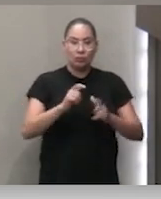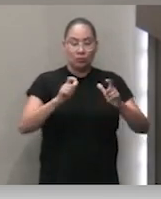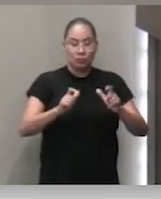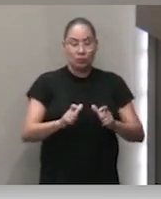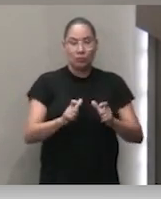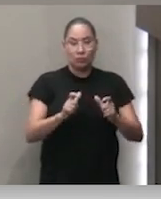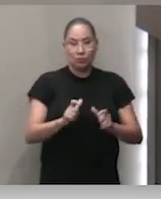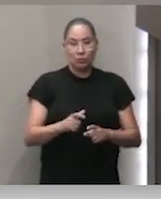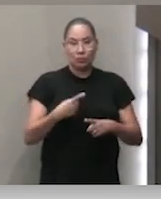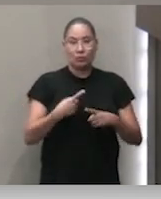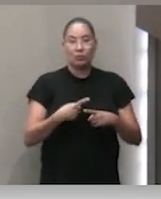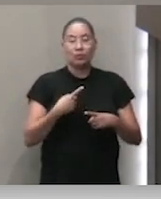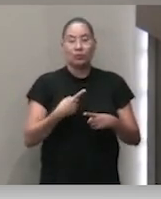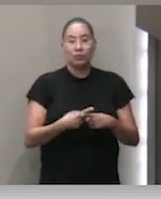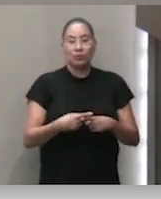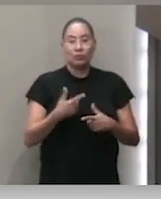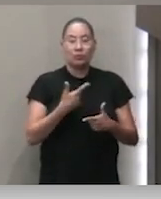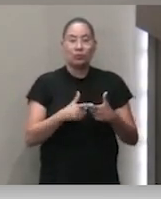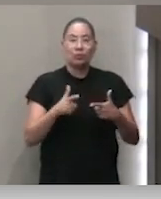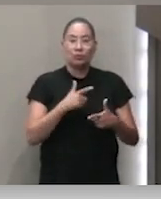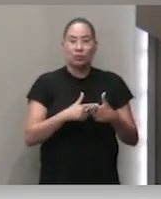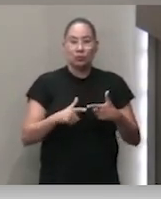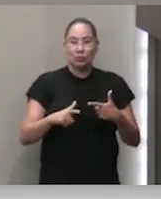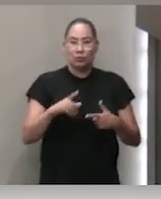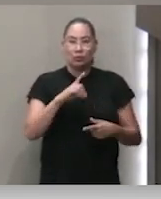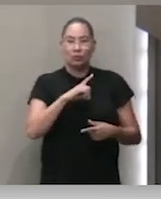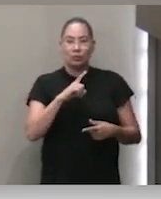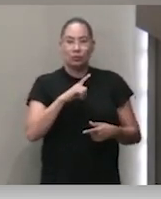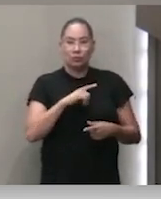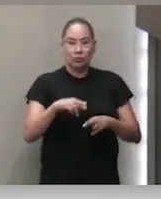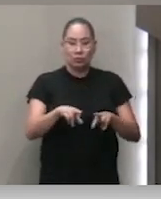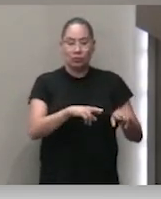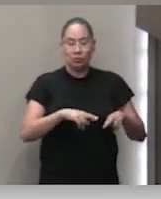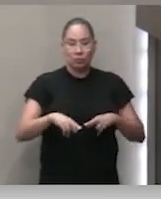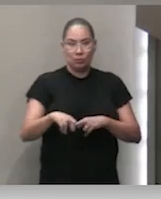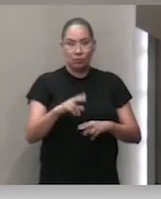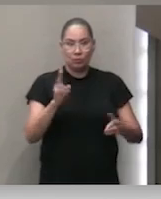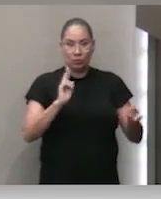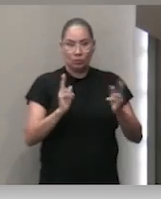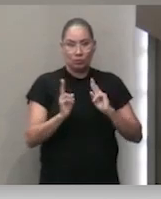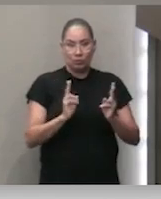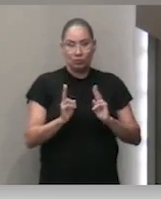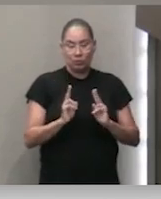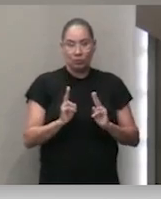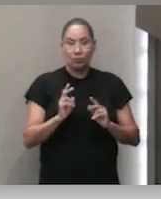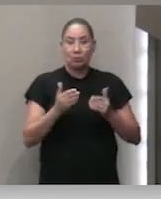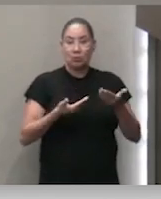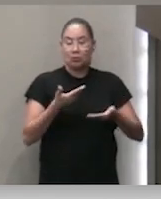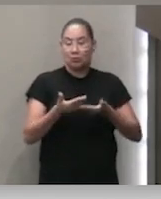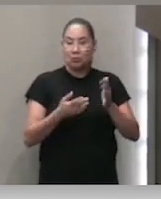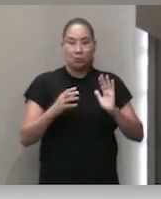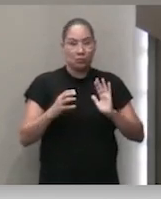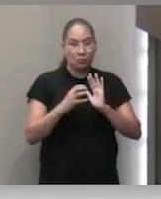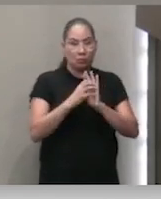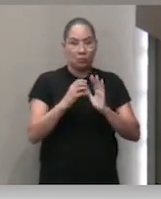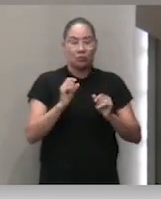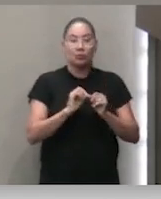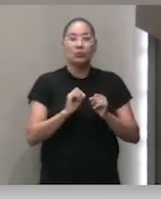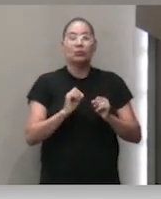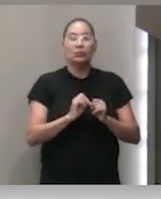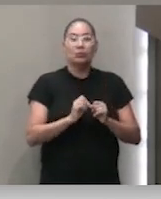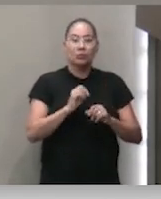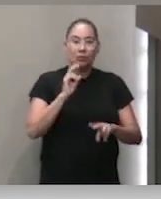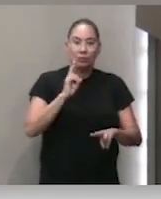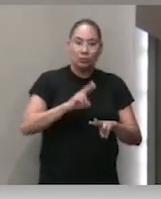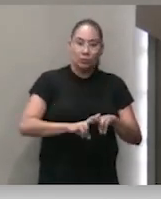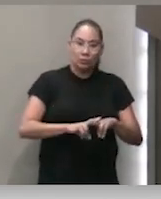aos grandes problemas que estavam surgindo lá na região do Carnaval. Serviço padrão da brigada militar, fez a abordagem, fez a